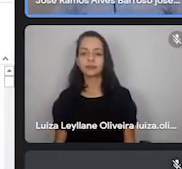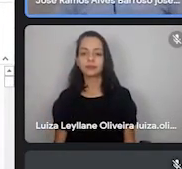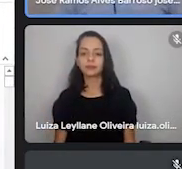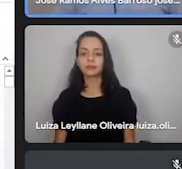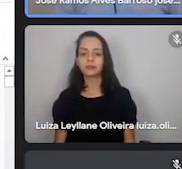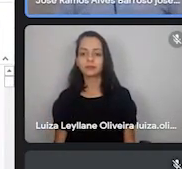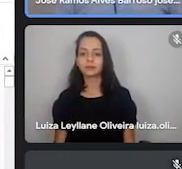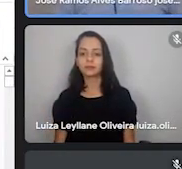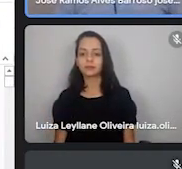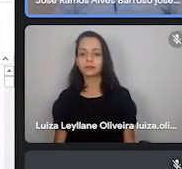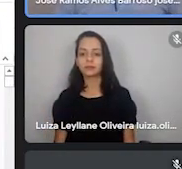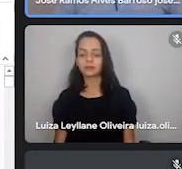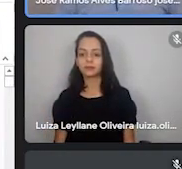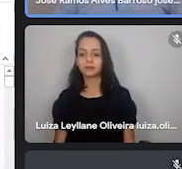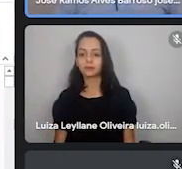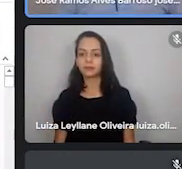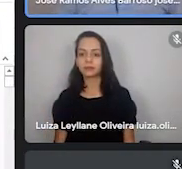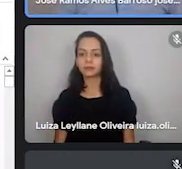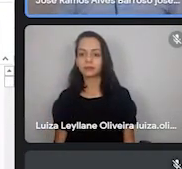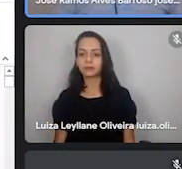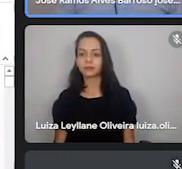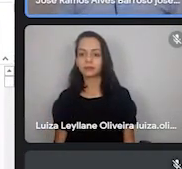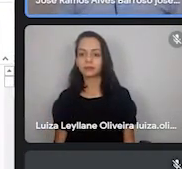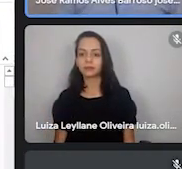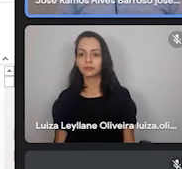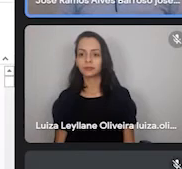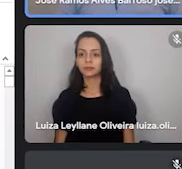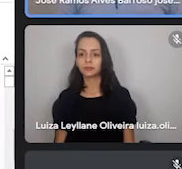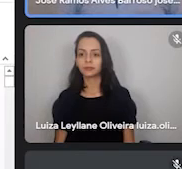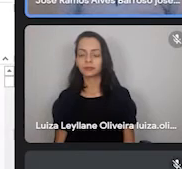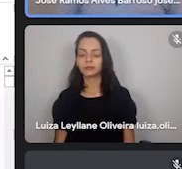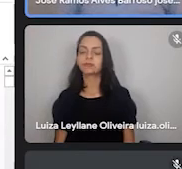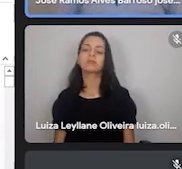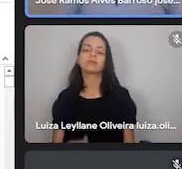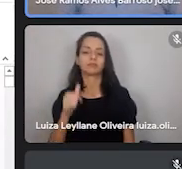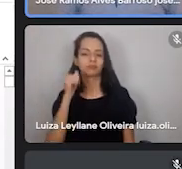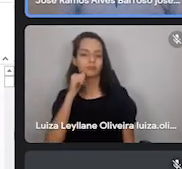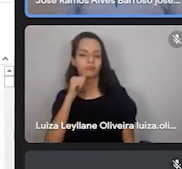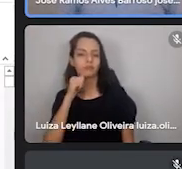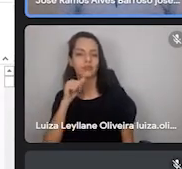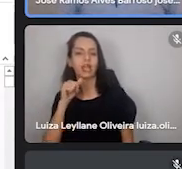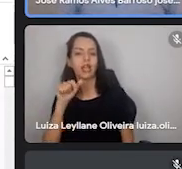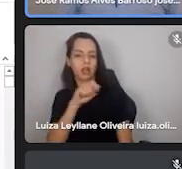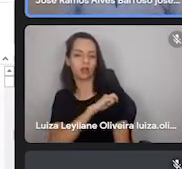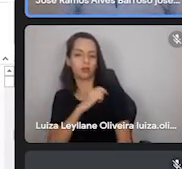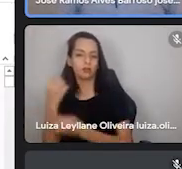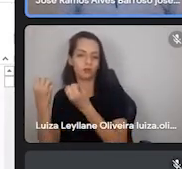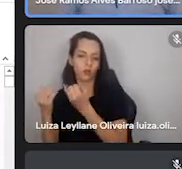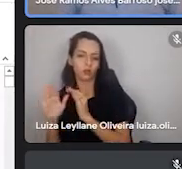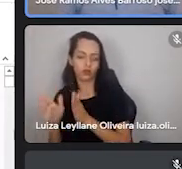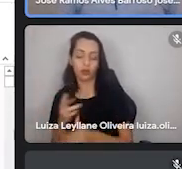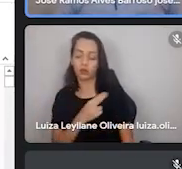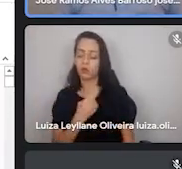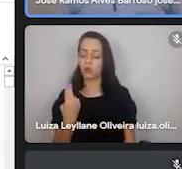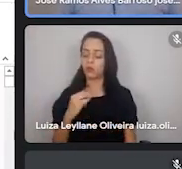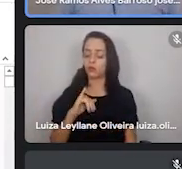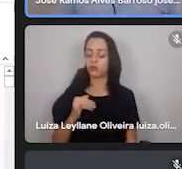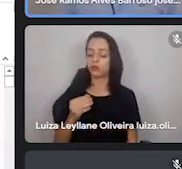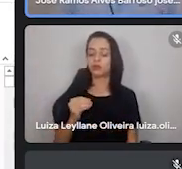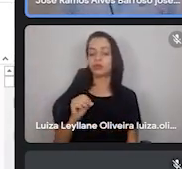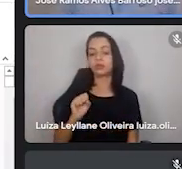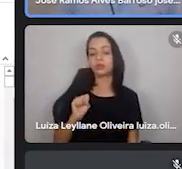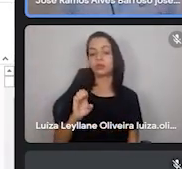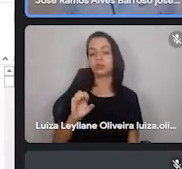Pessoal, igual falando, ela falou aí, meu nome é José Ramos Alves